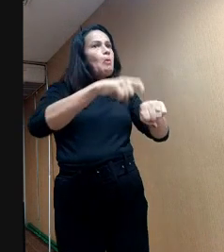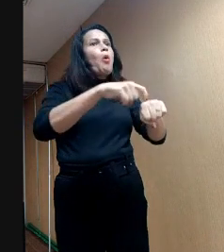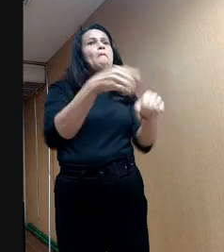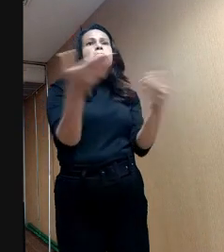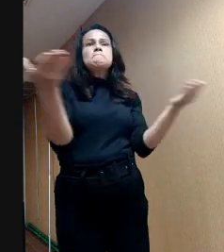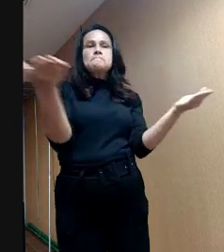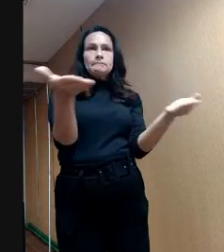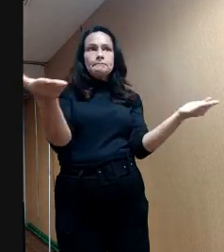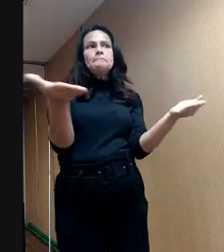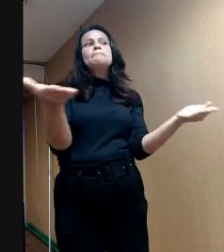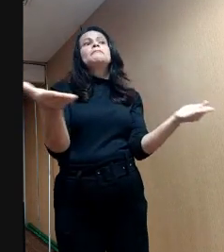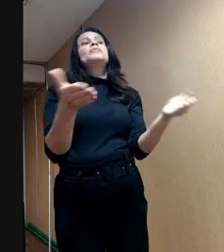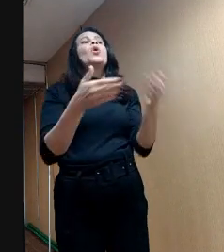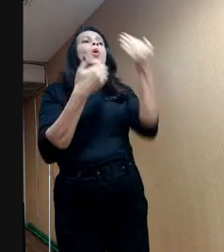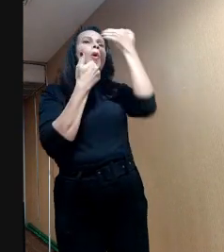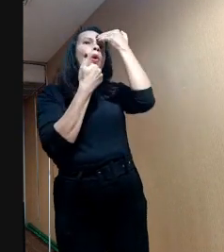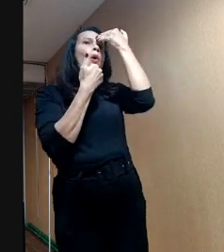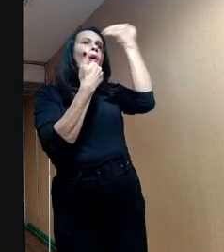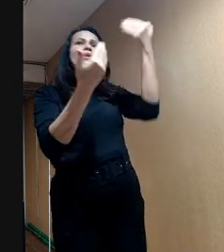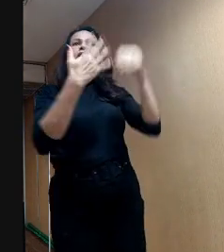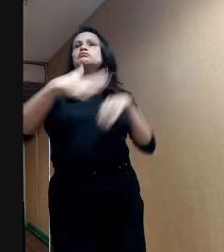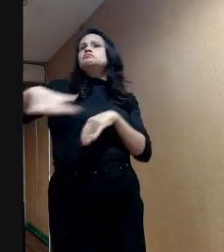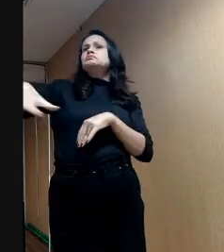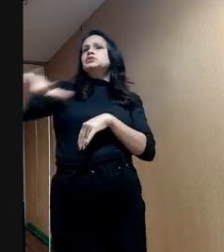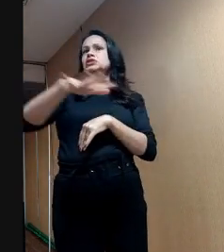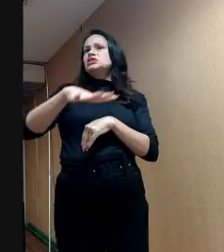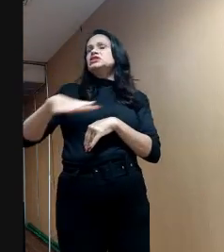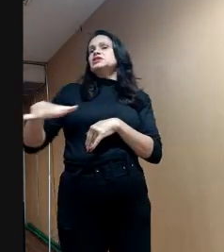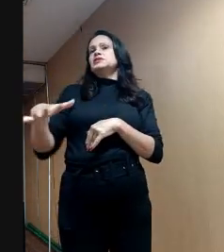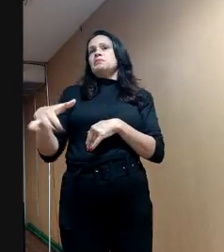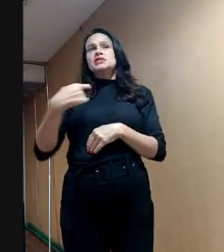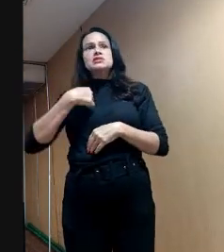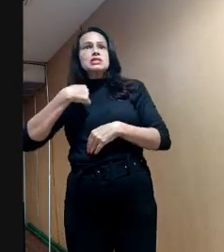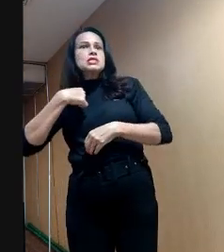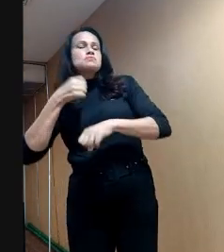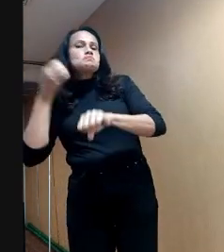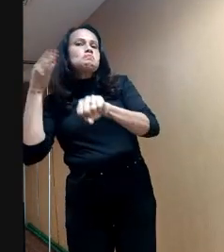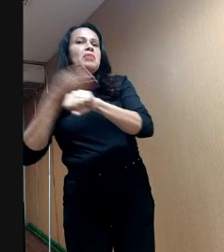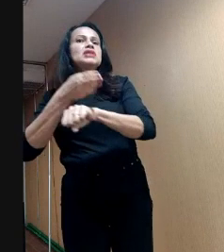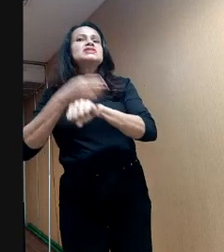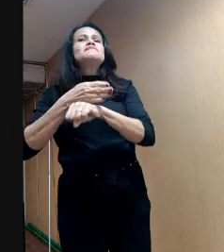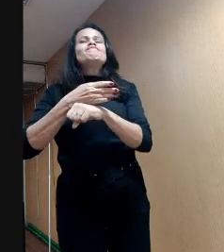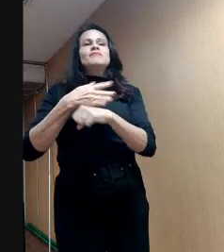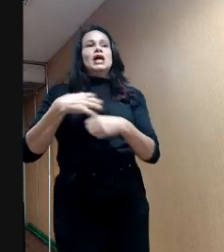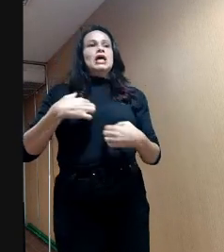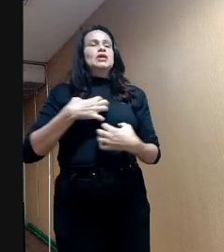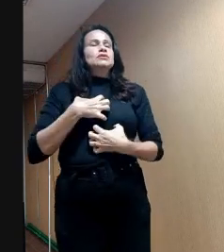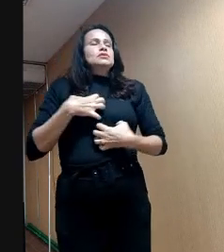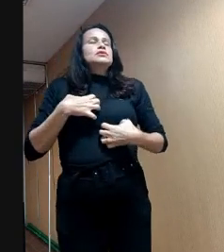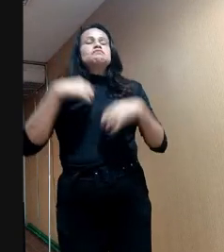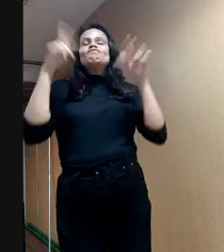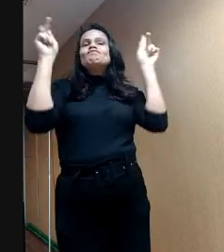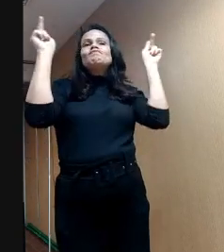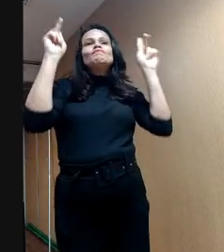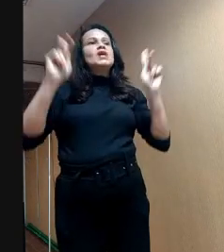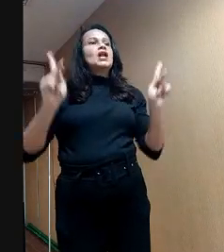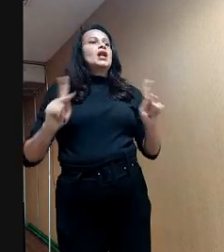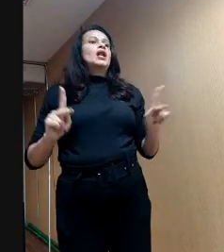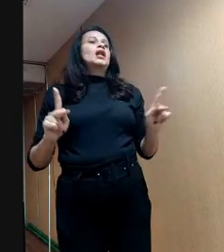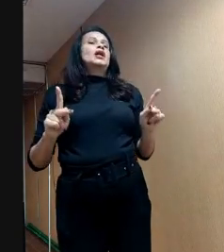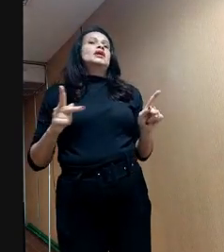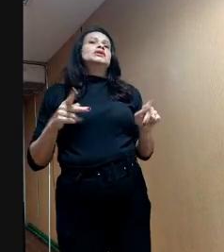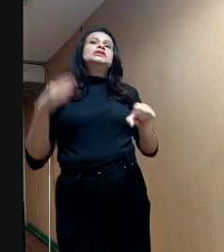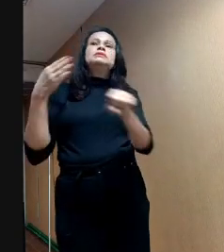virtualmente. Obrigado por este espaço que me foi concedido virtualmente, porque é uma alegria muito grande poder participar, poder